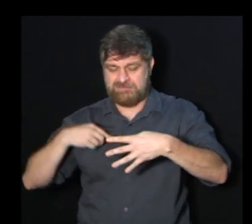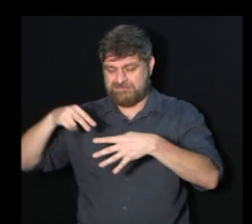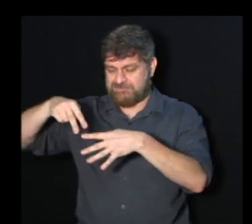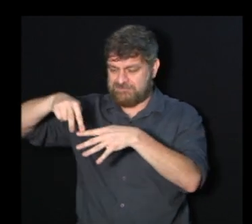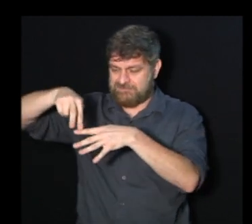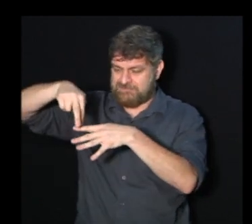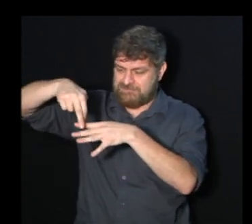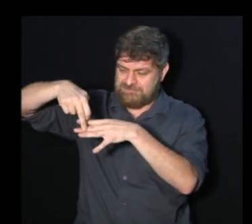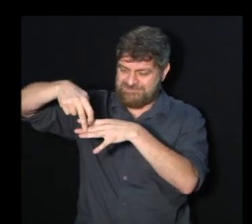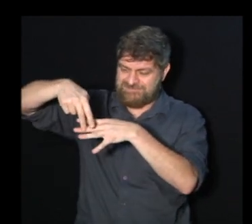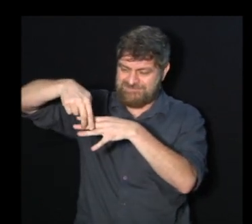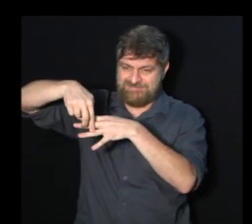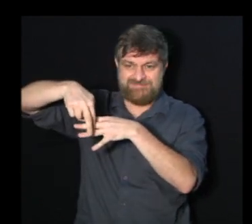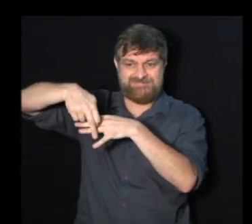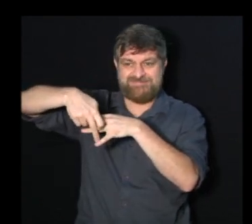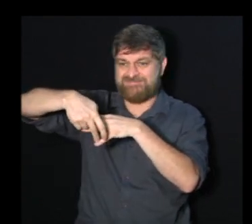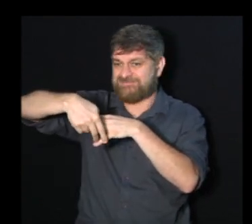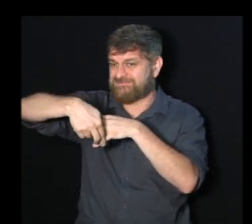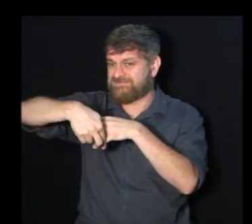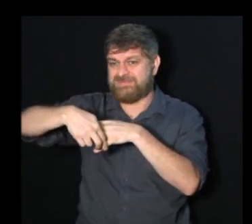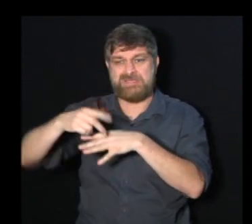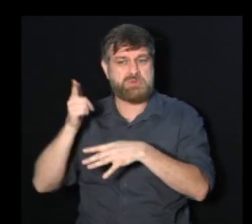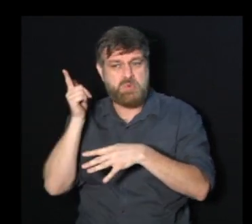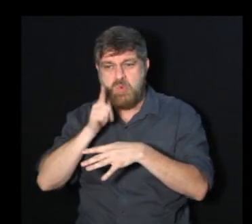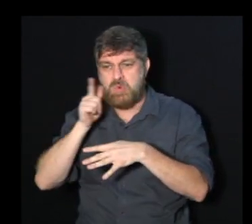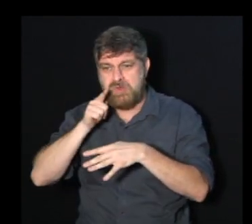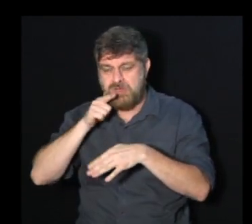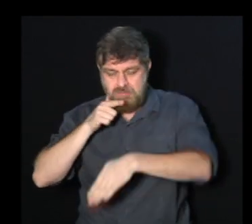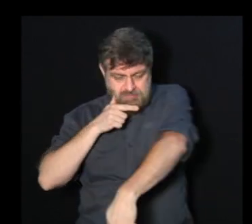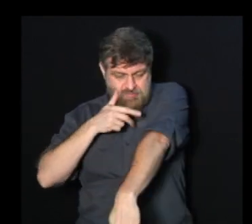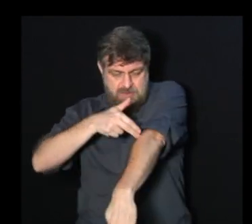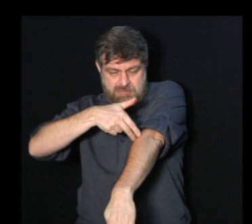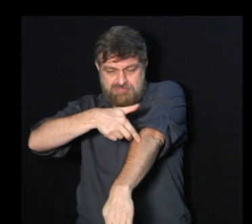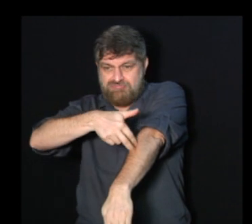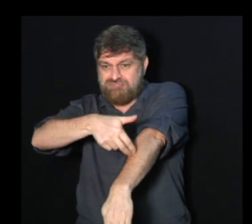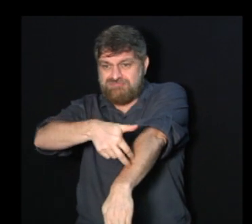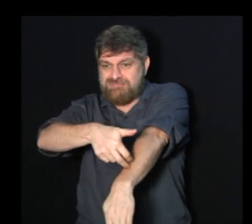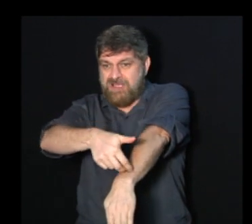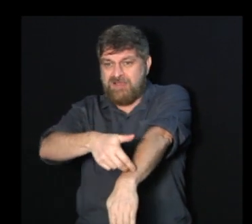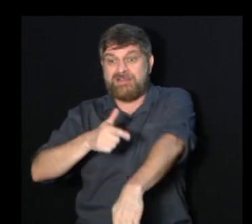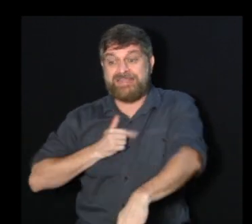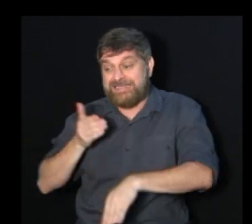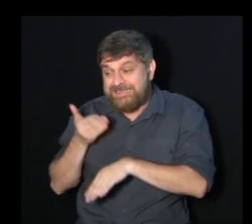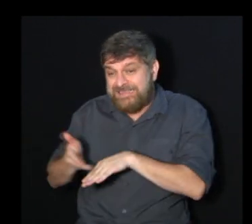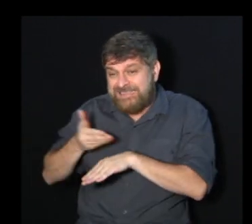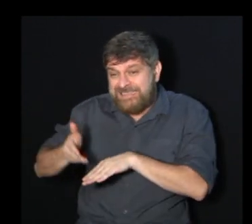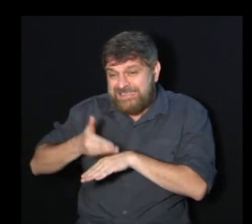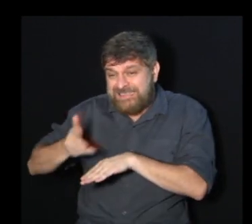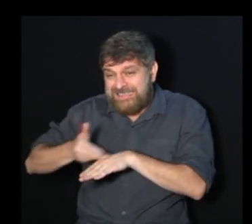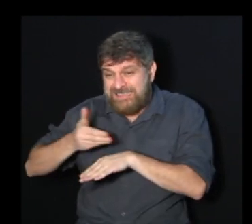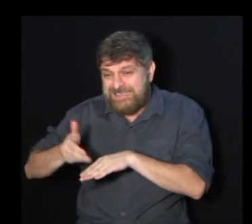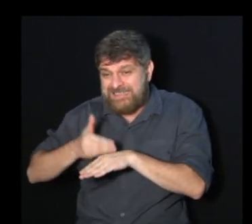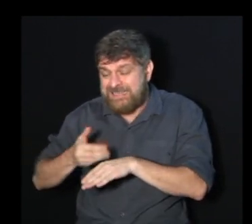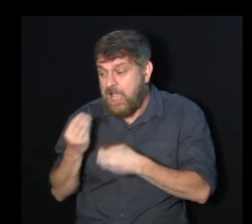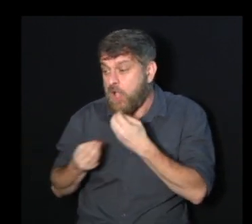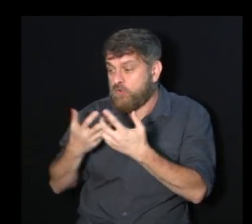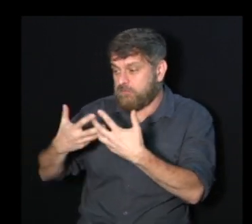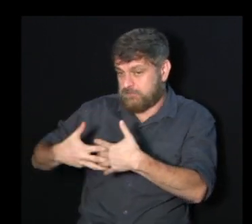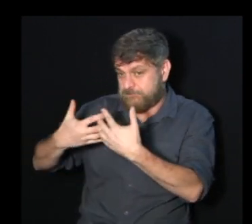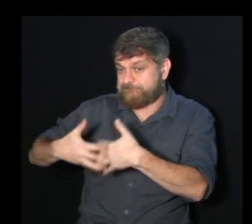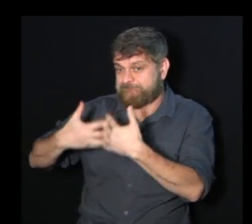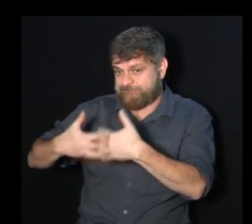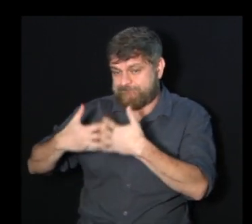minha casa, eu não consigo descer a rampa, então tem que treinar parte funcional com o